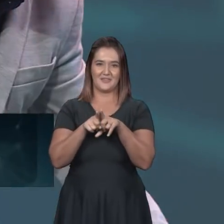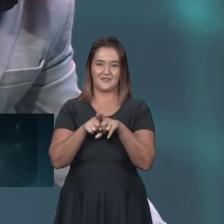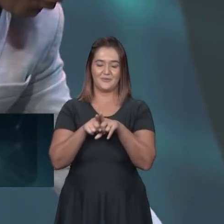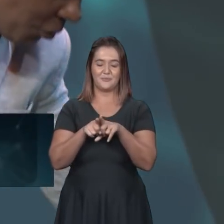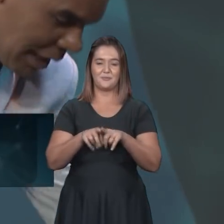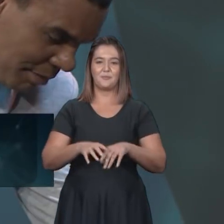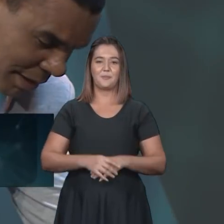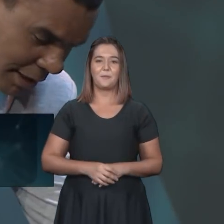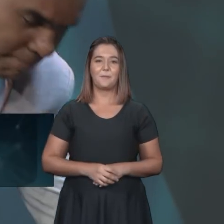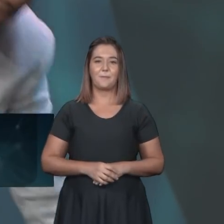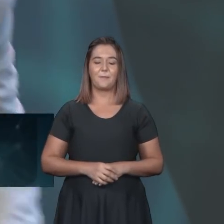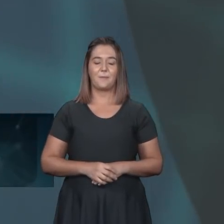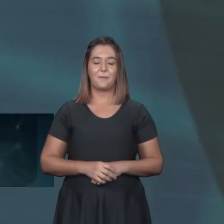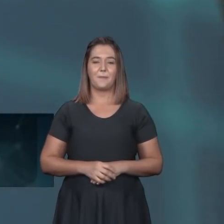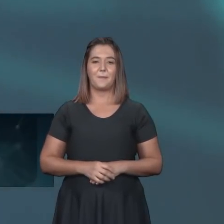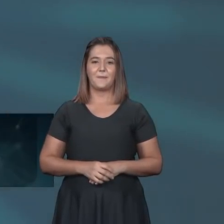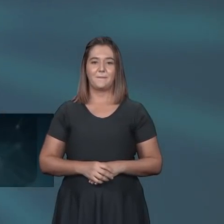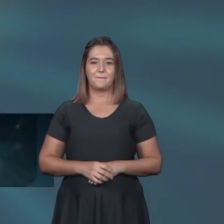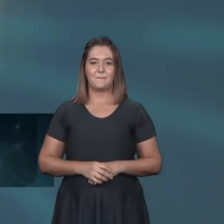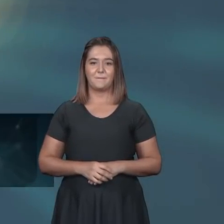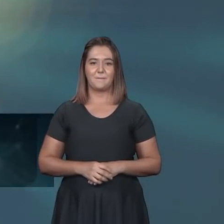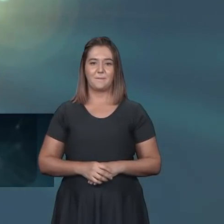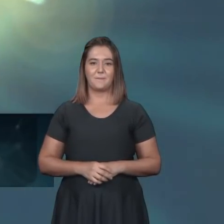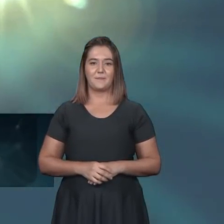acompanha, quero colocar a Bíblia aqui.